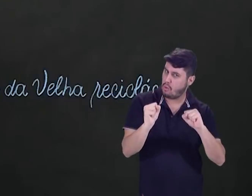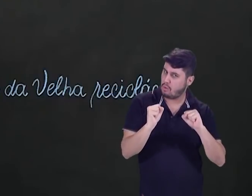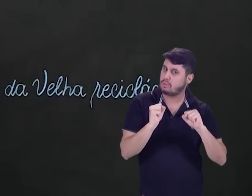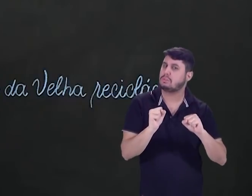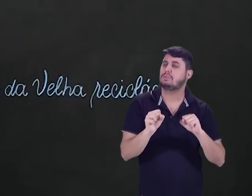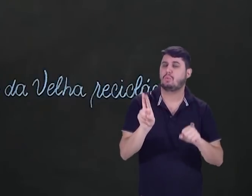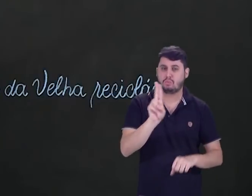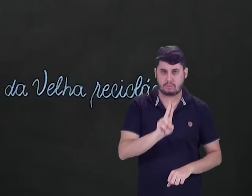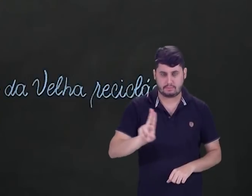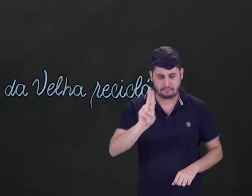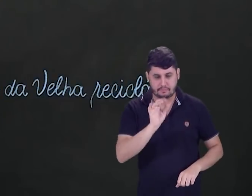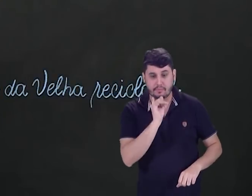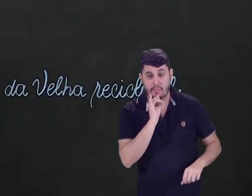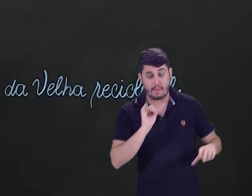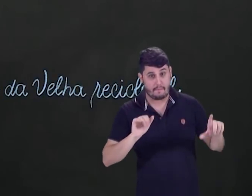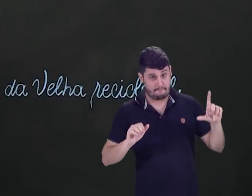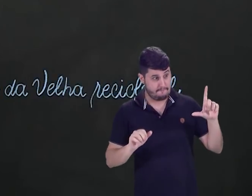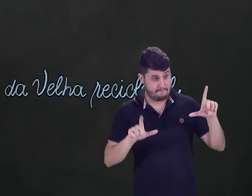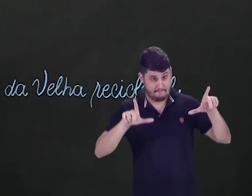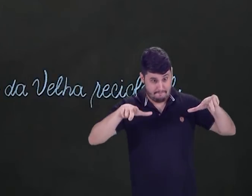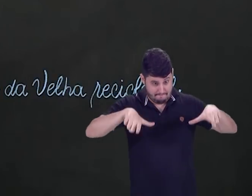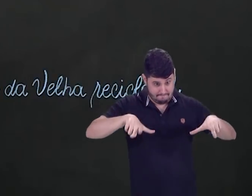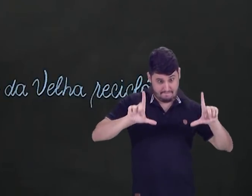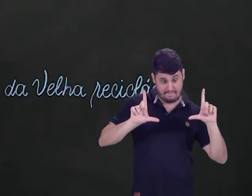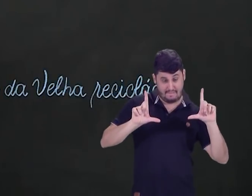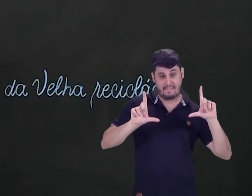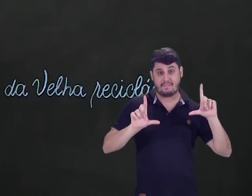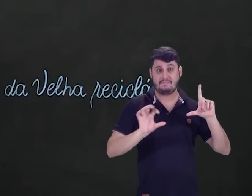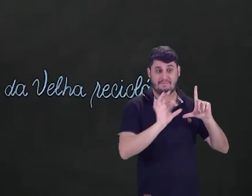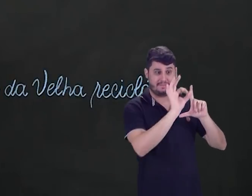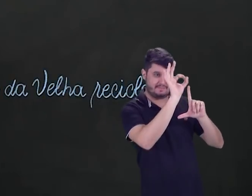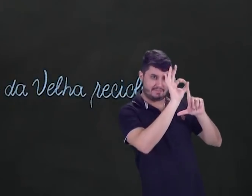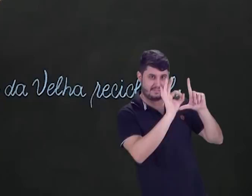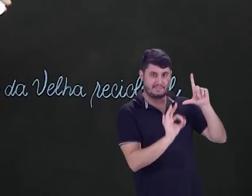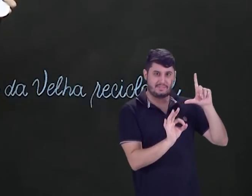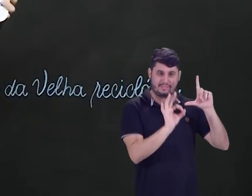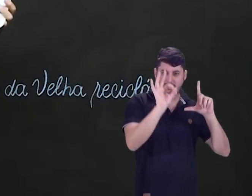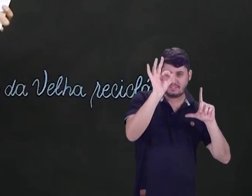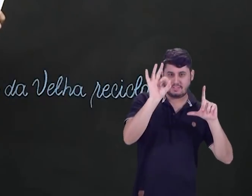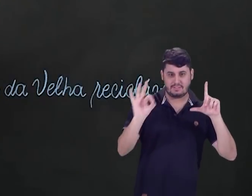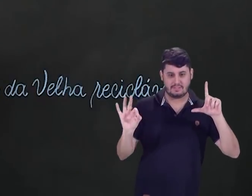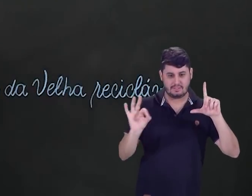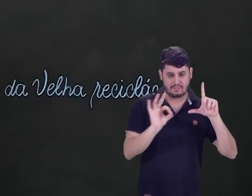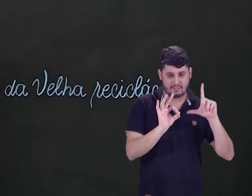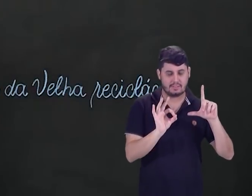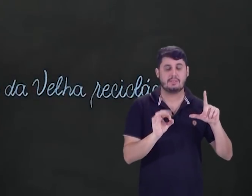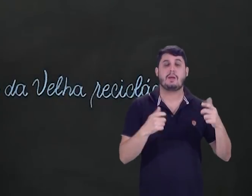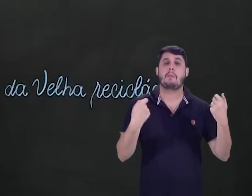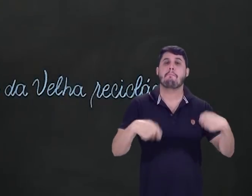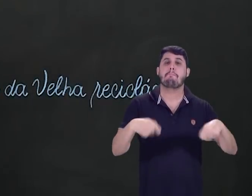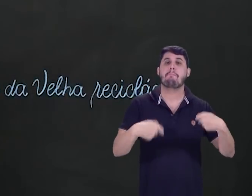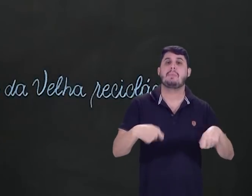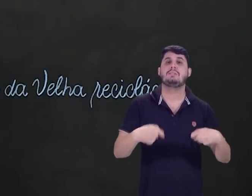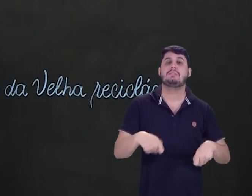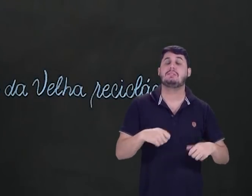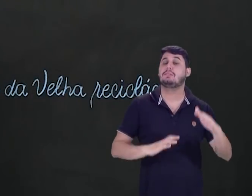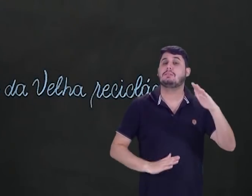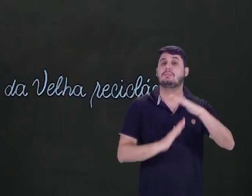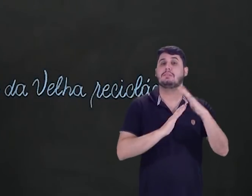na bandeja uma, colocou na bandeja outra, e vai precisar de pelo menos 5